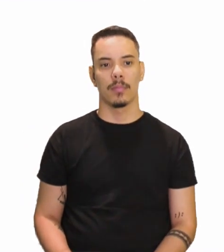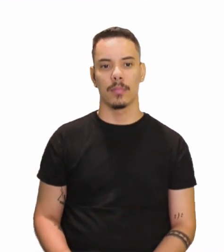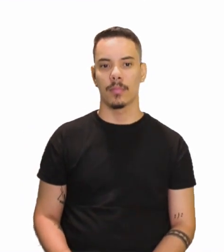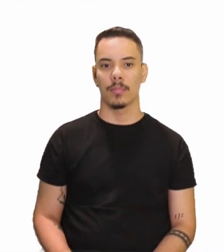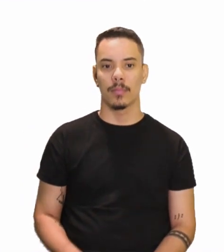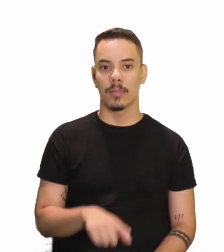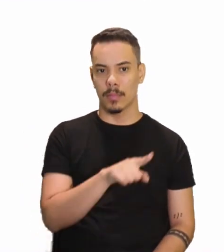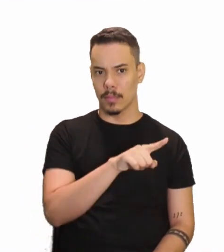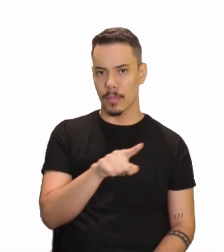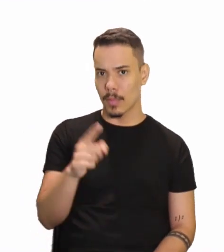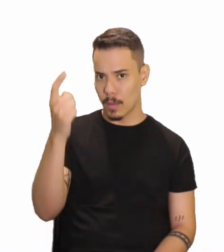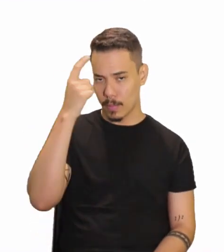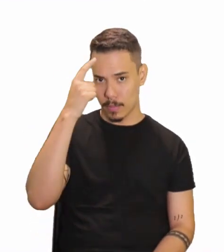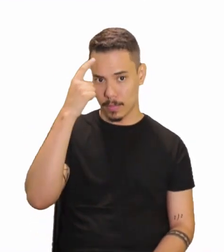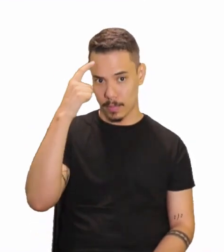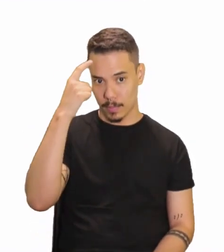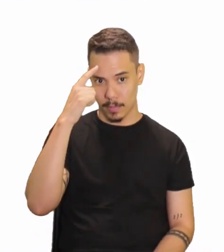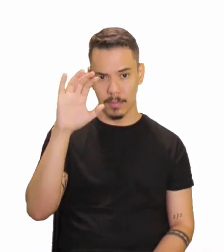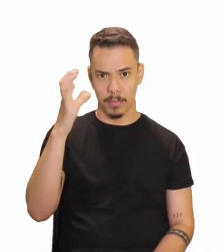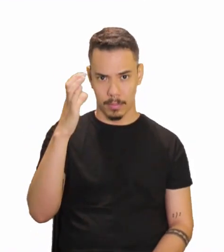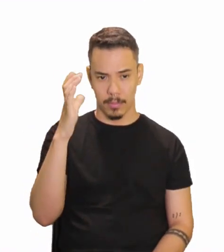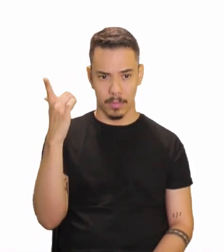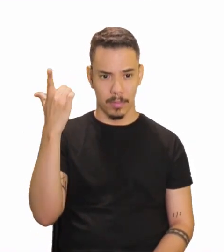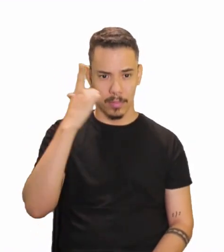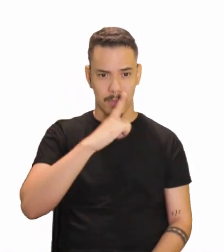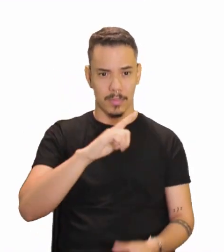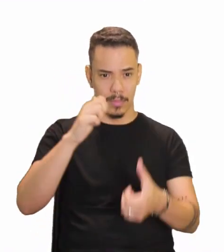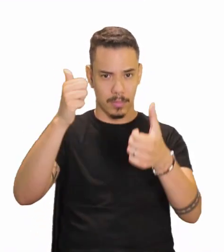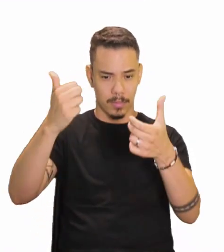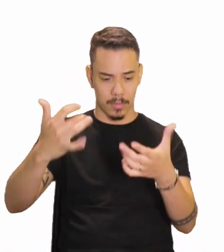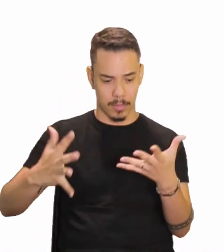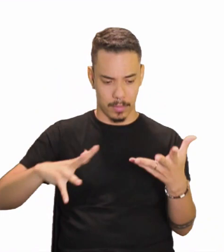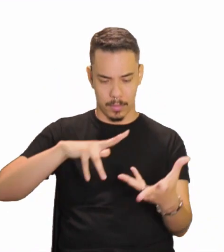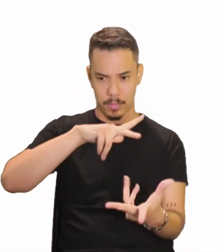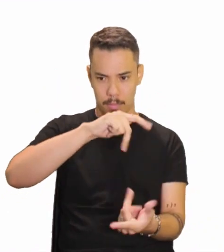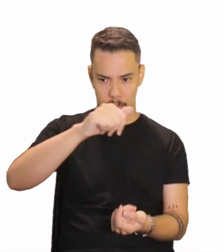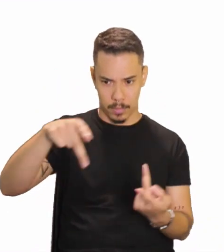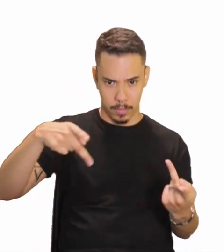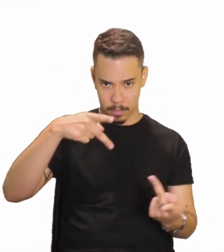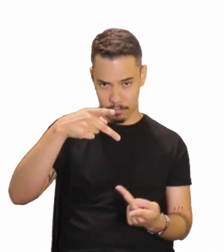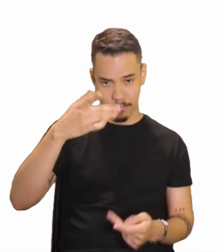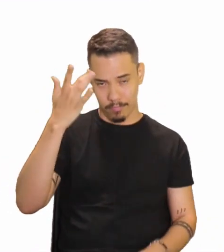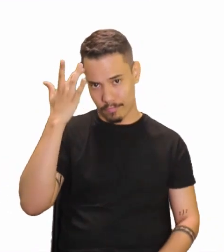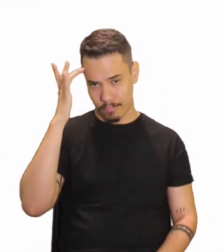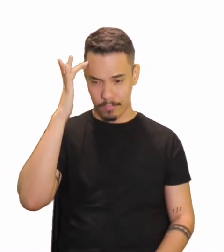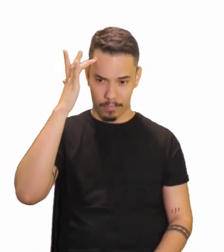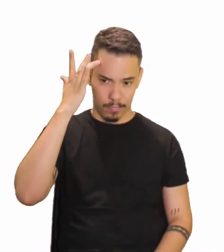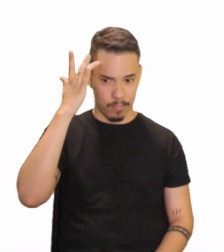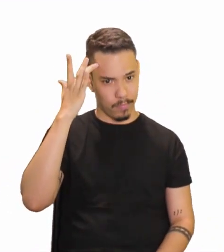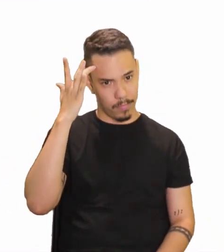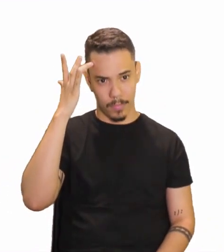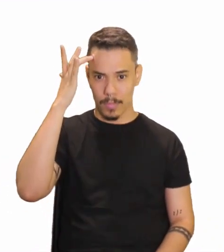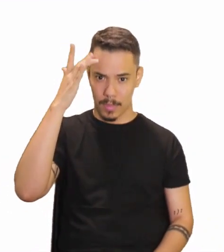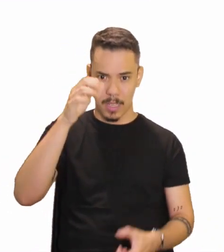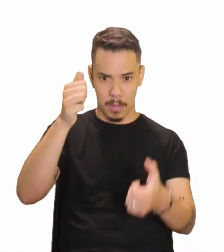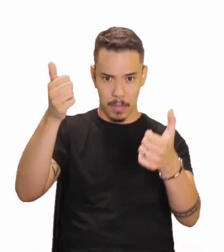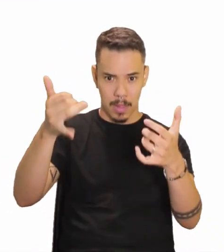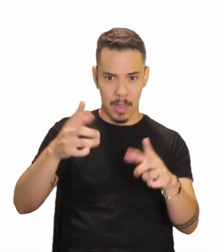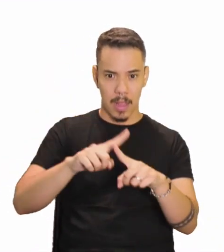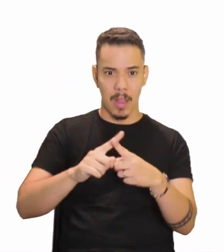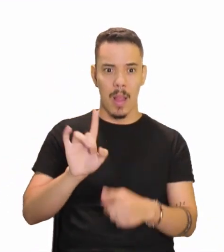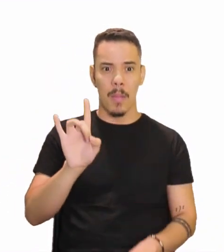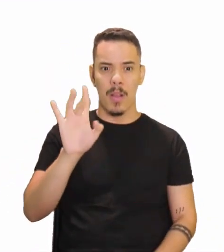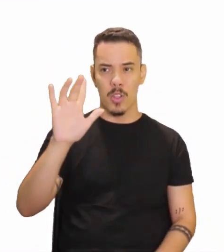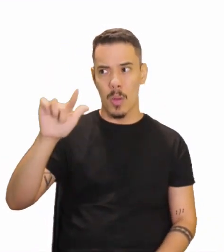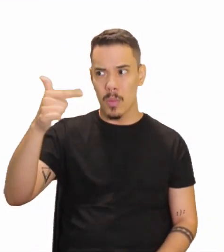hum Será que algum dia os cientistas conseguiram explicar o universo Acho que sim mas só